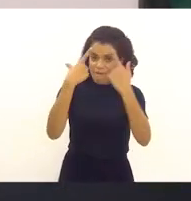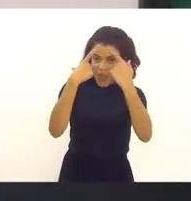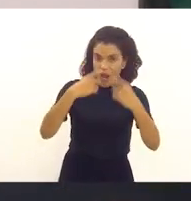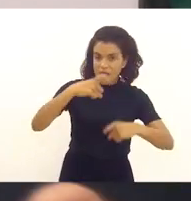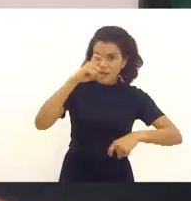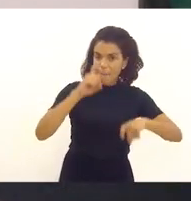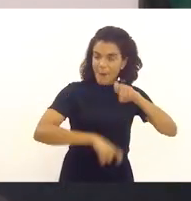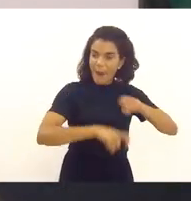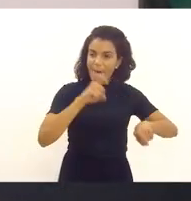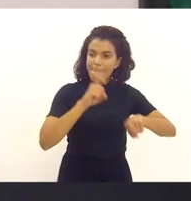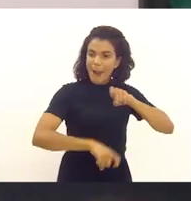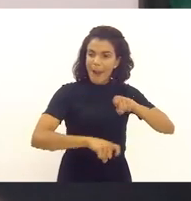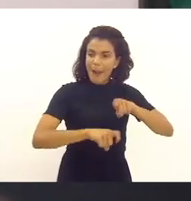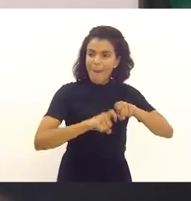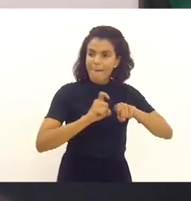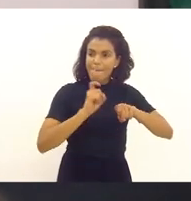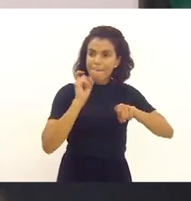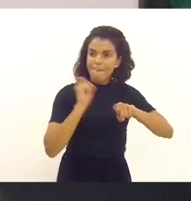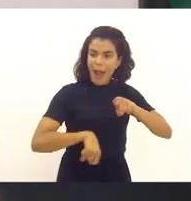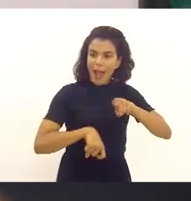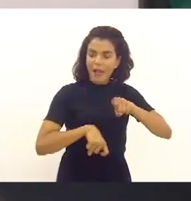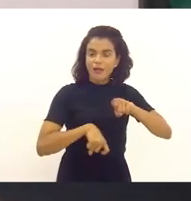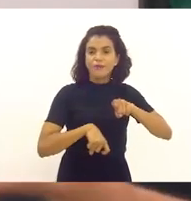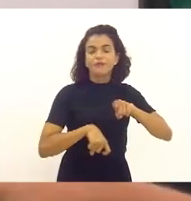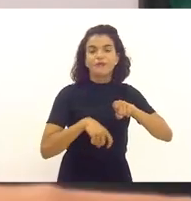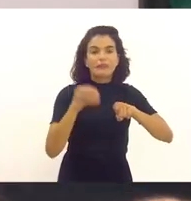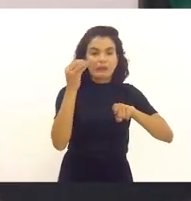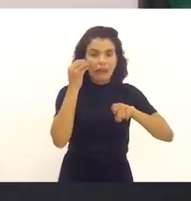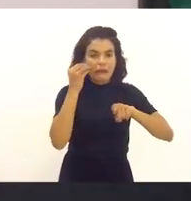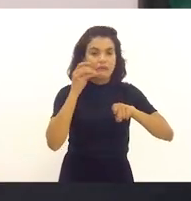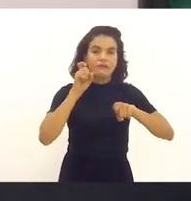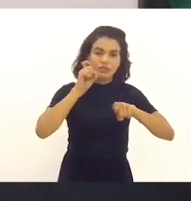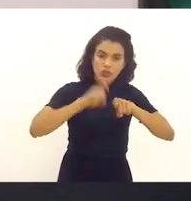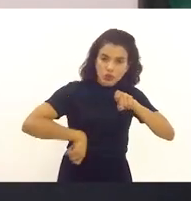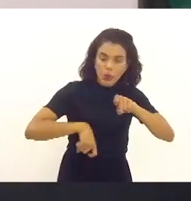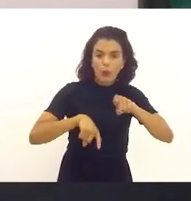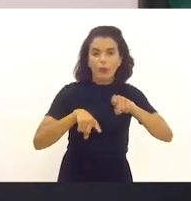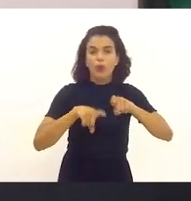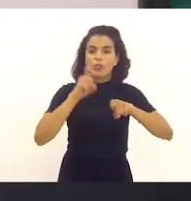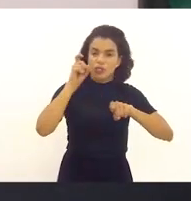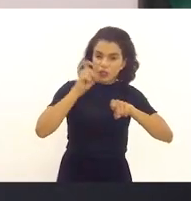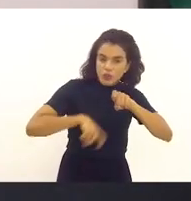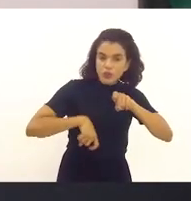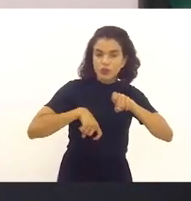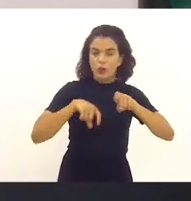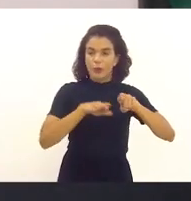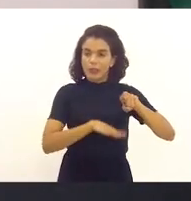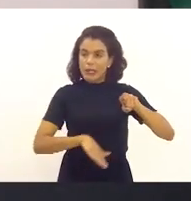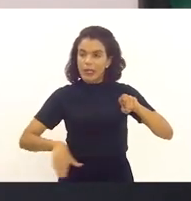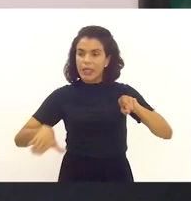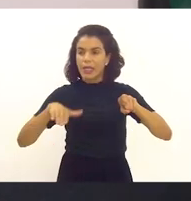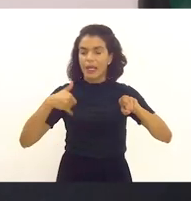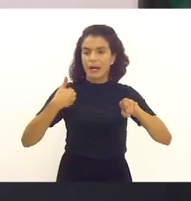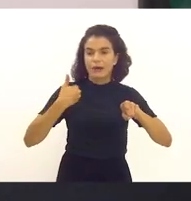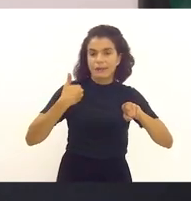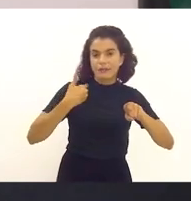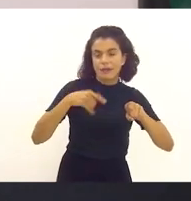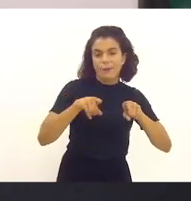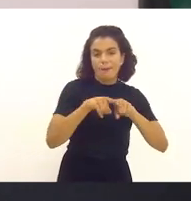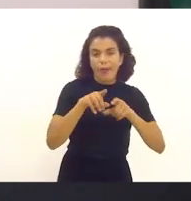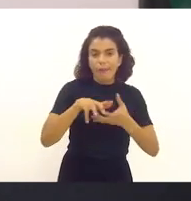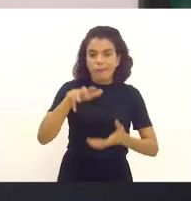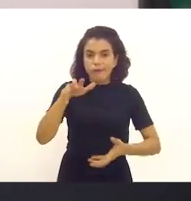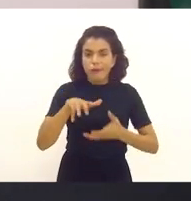com a forma que engloba estupro crimes contra tentativa de estupro estupro de vulnerável importunação sexual